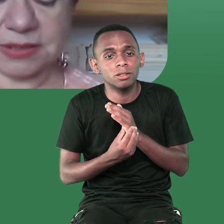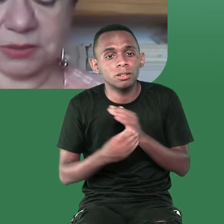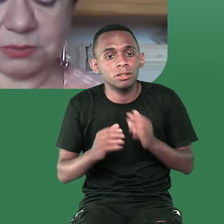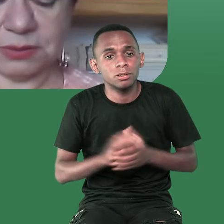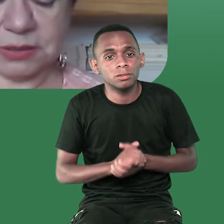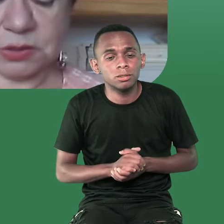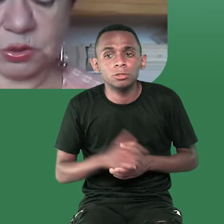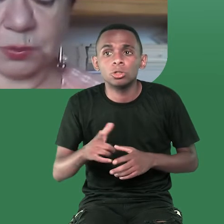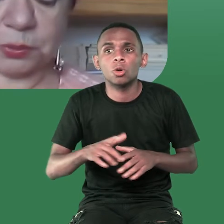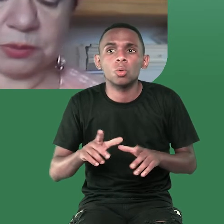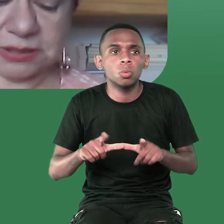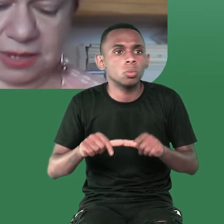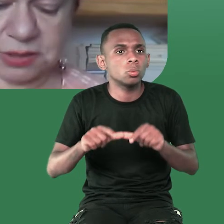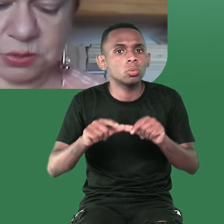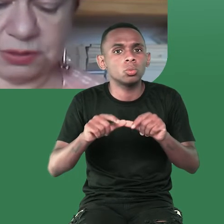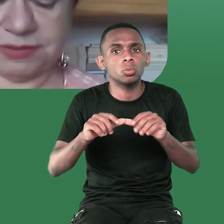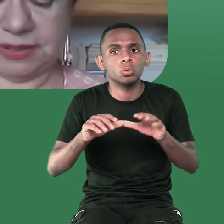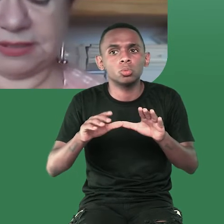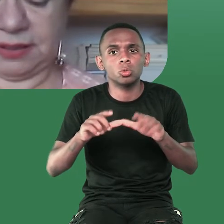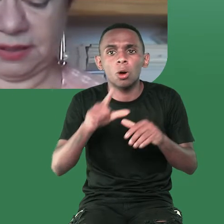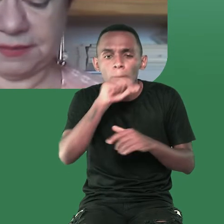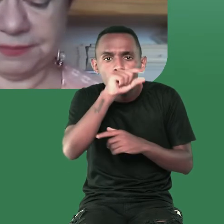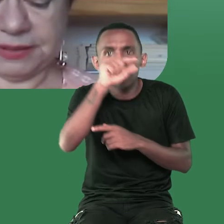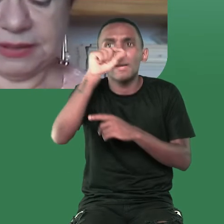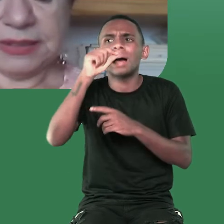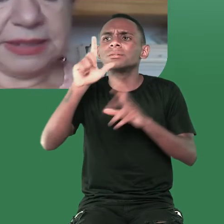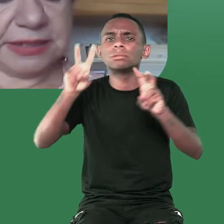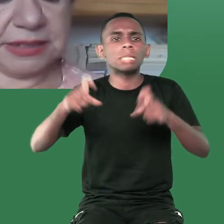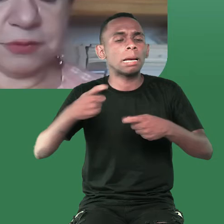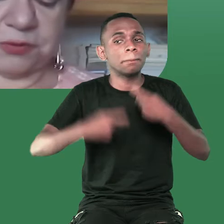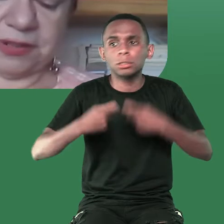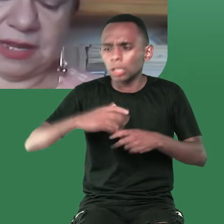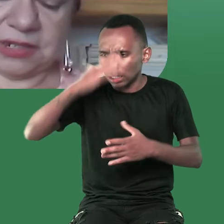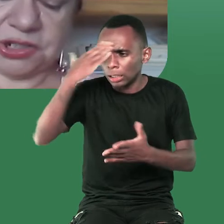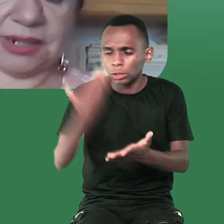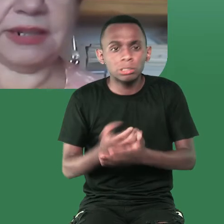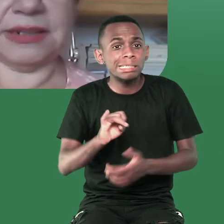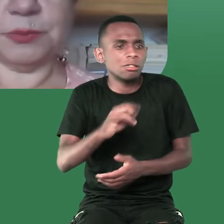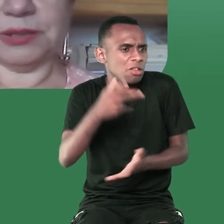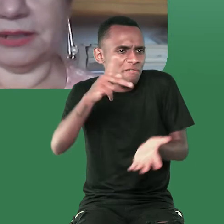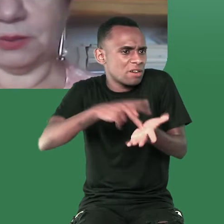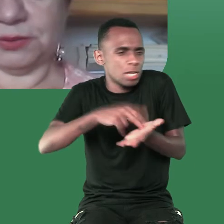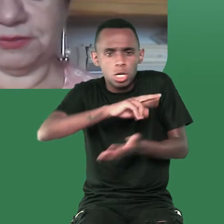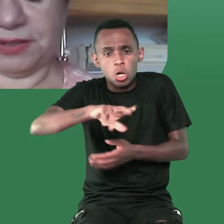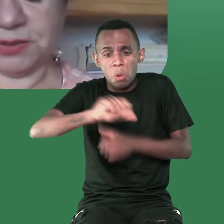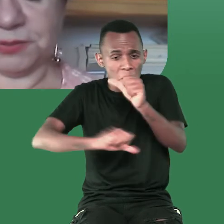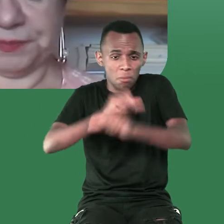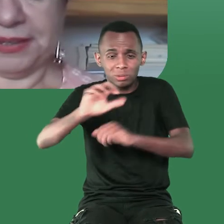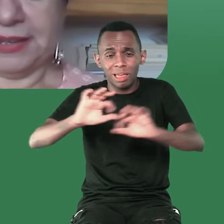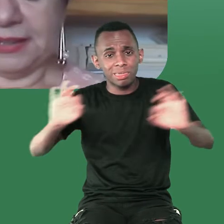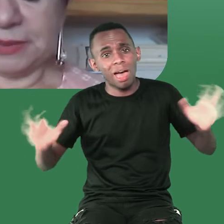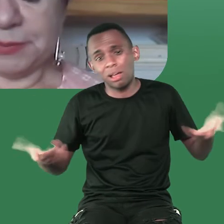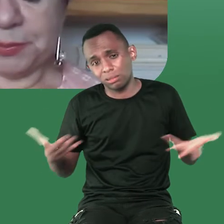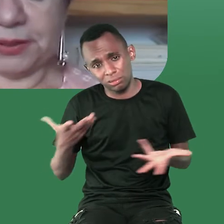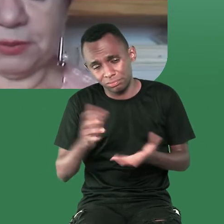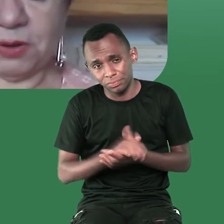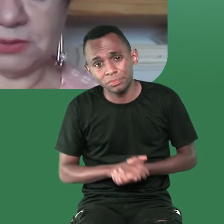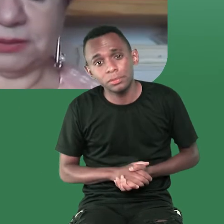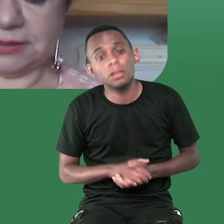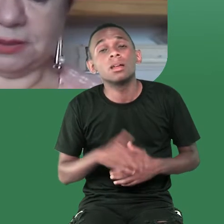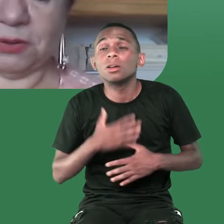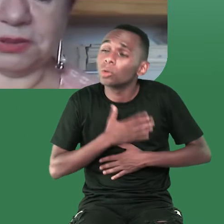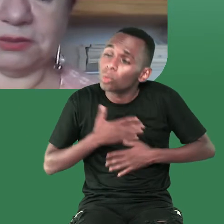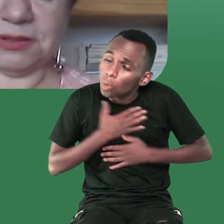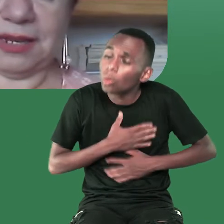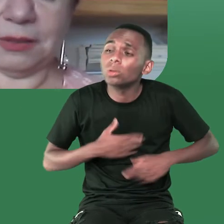vi um pássaro sobre o teu sexo, deverias crer? E se não for verdade, em nada mudará o universo. E também porque eu